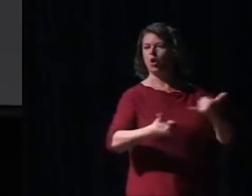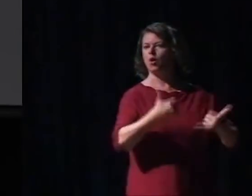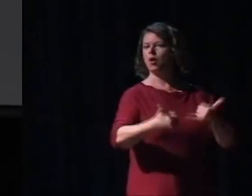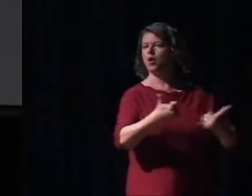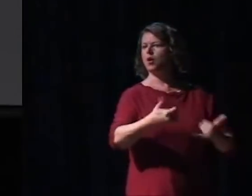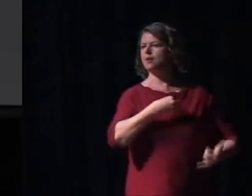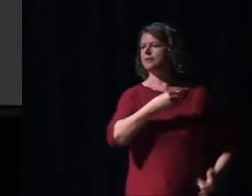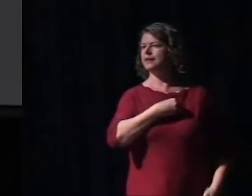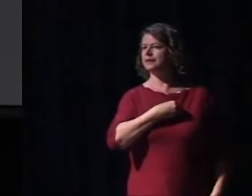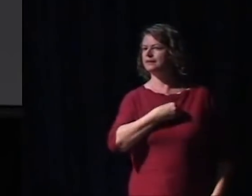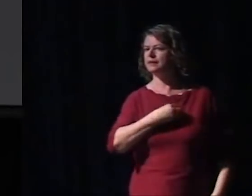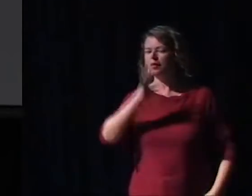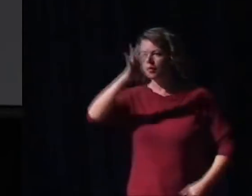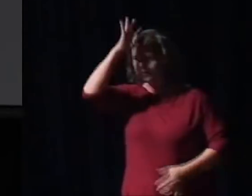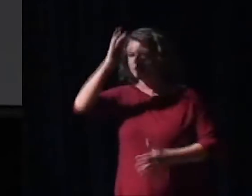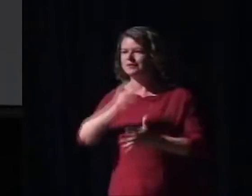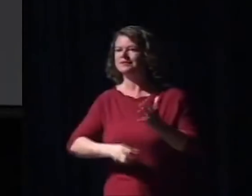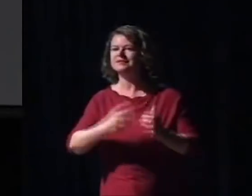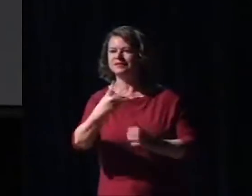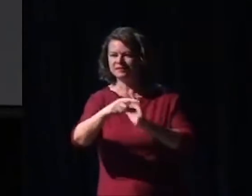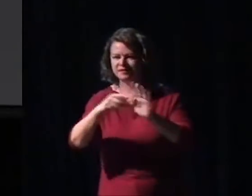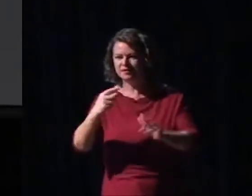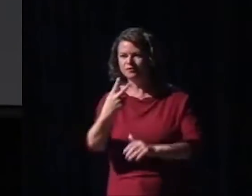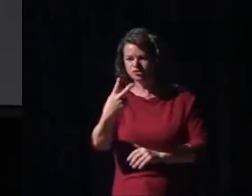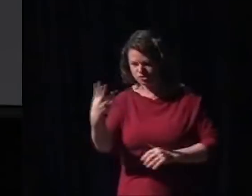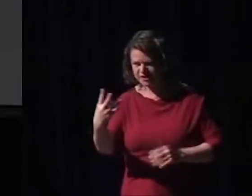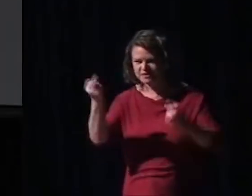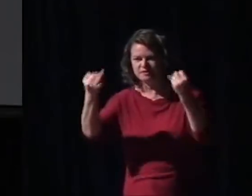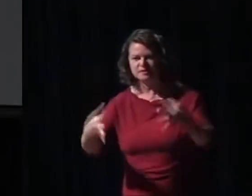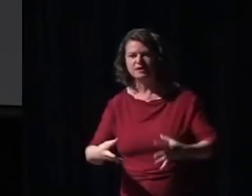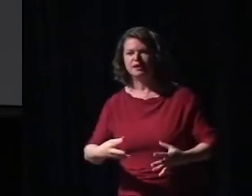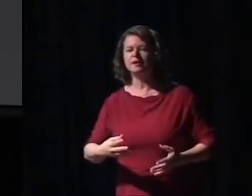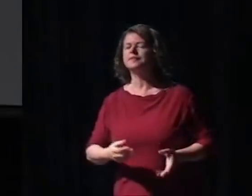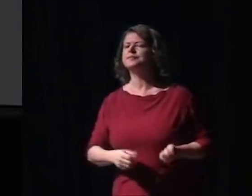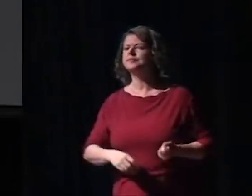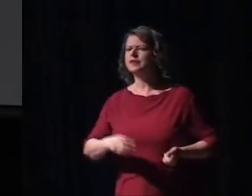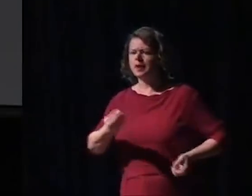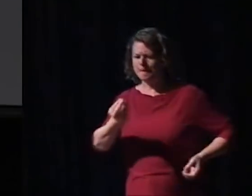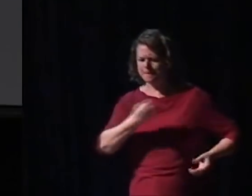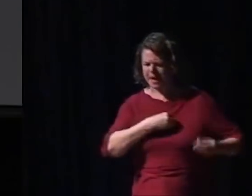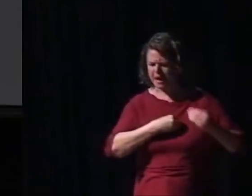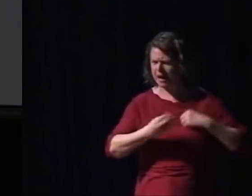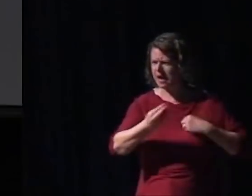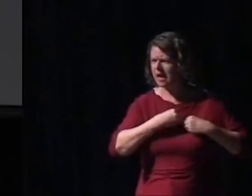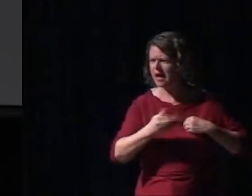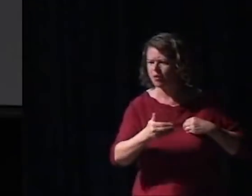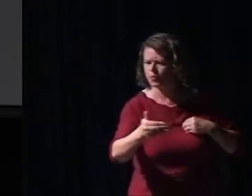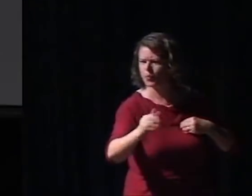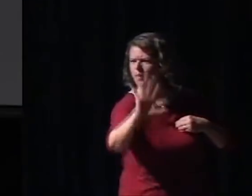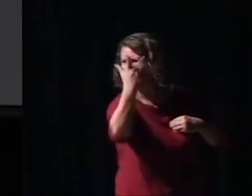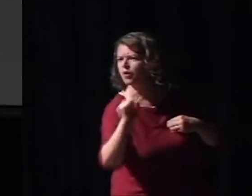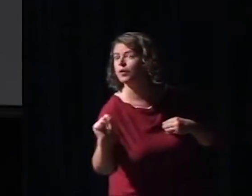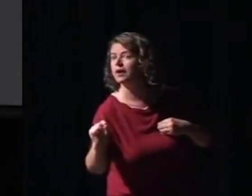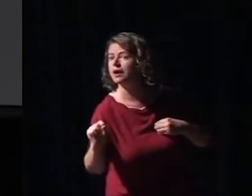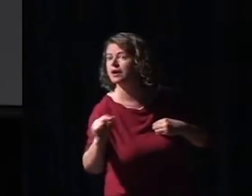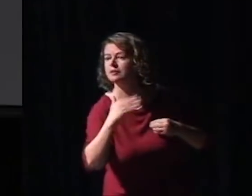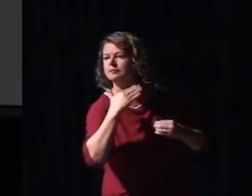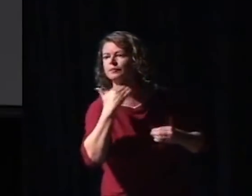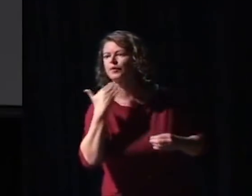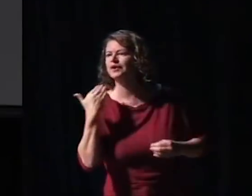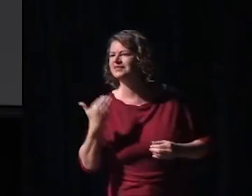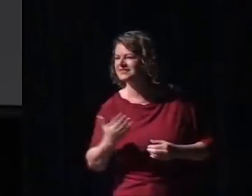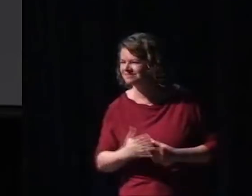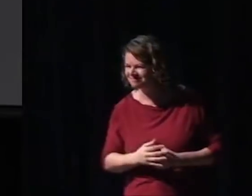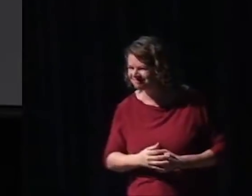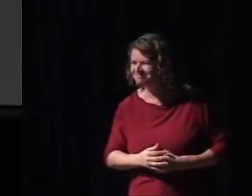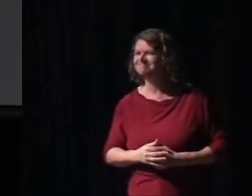pecado é a morte. O salário do pecado não são dias difíceis, não são semanas